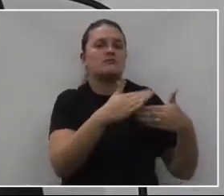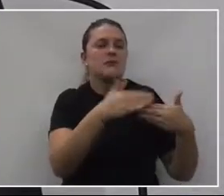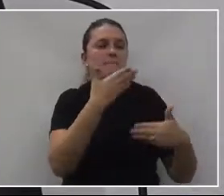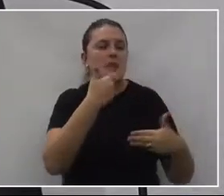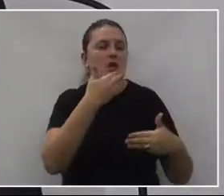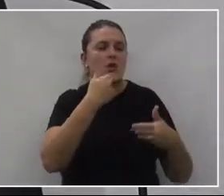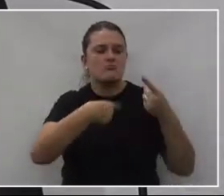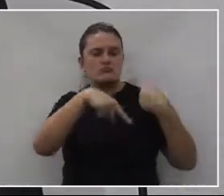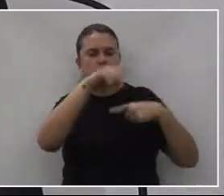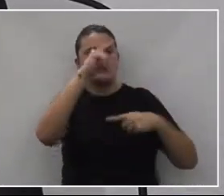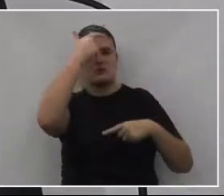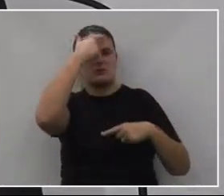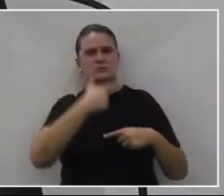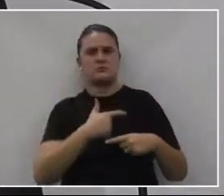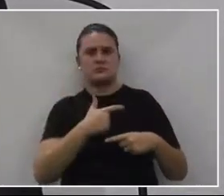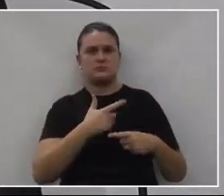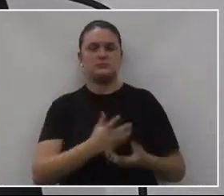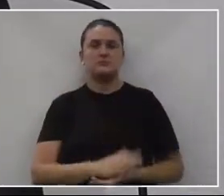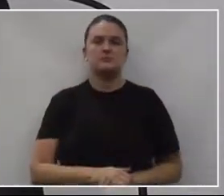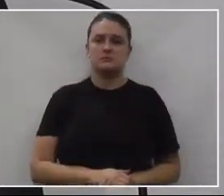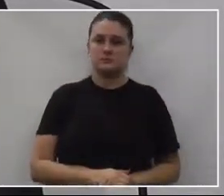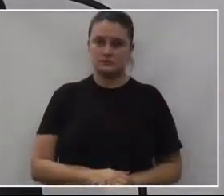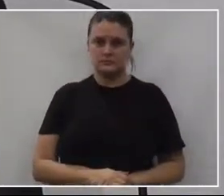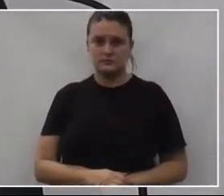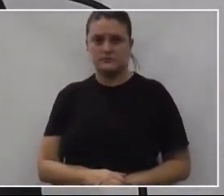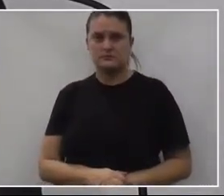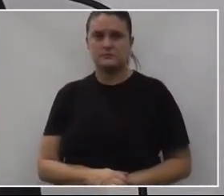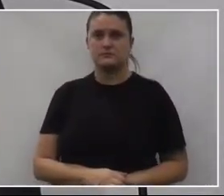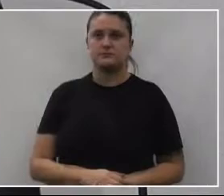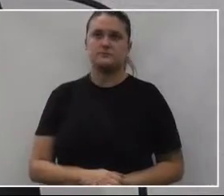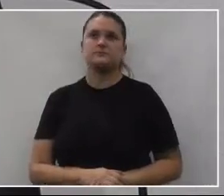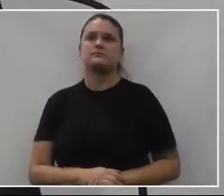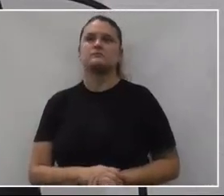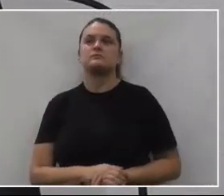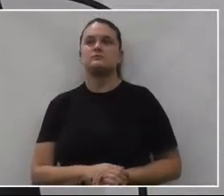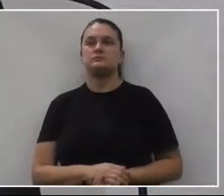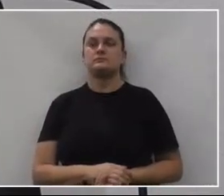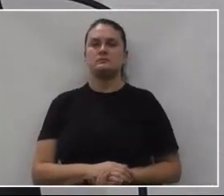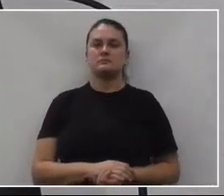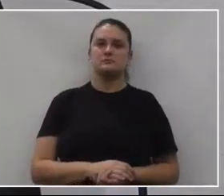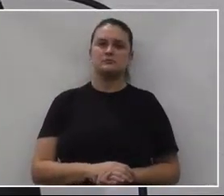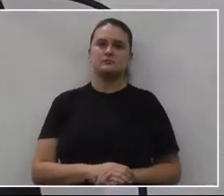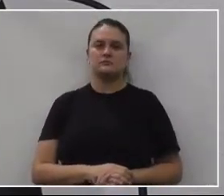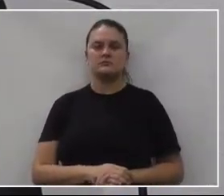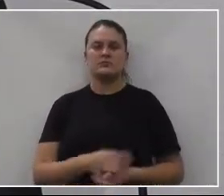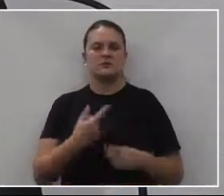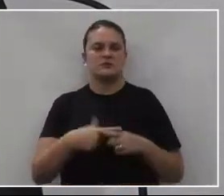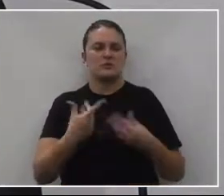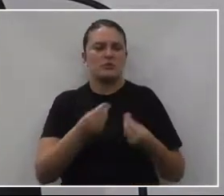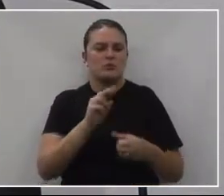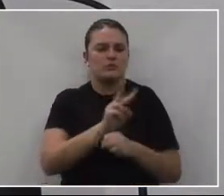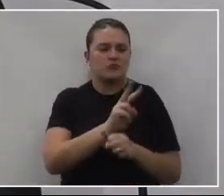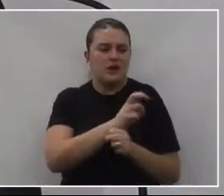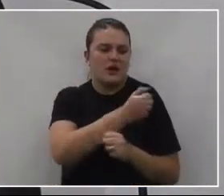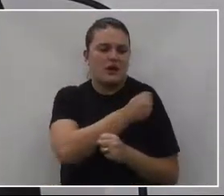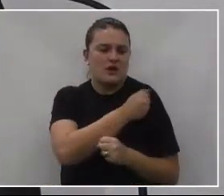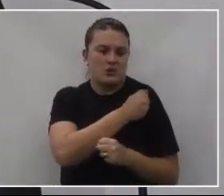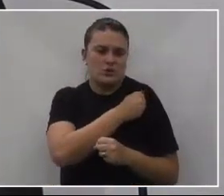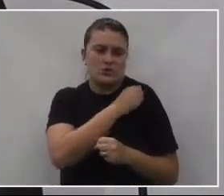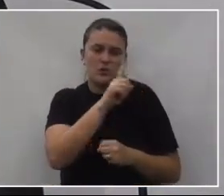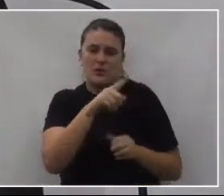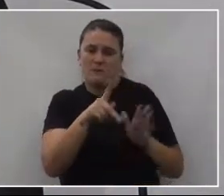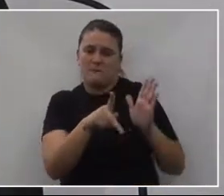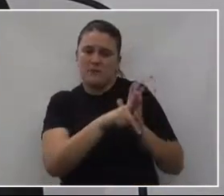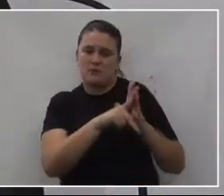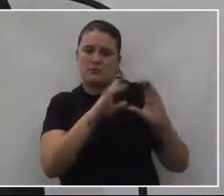aluno invadido para dentro da escola e não seja exatamente o nosso dever como judiciário cuidar desse aluno ali, funções que são de natureza do